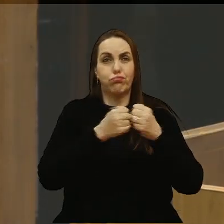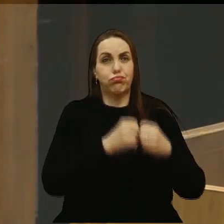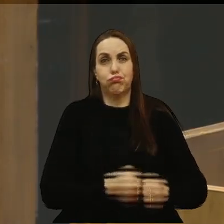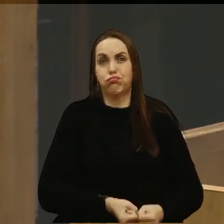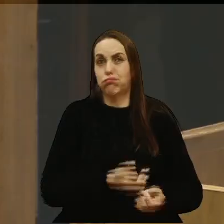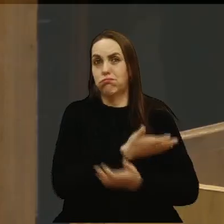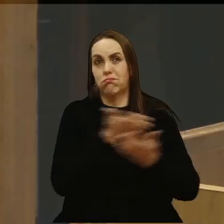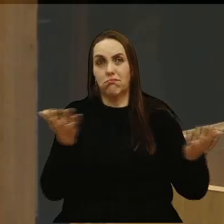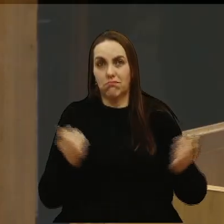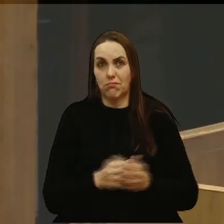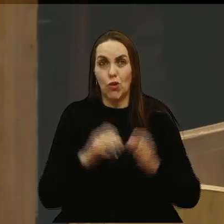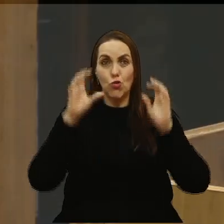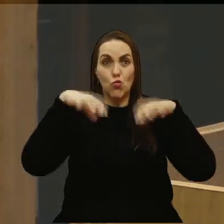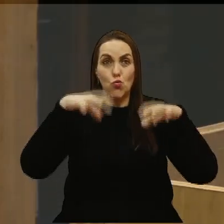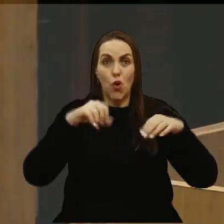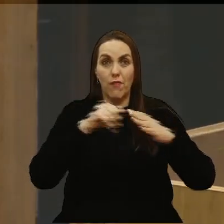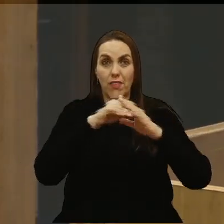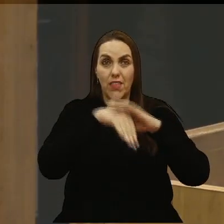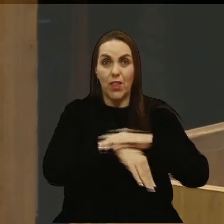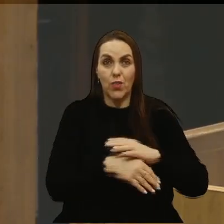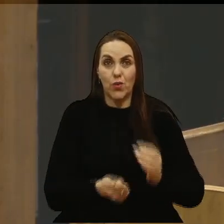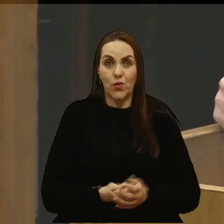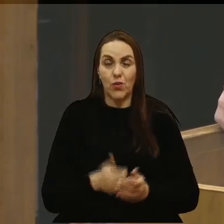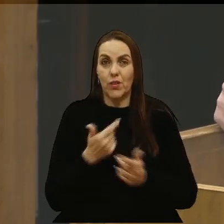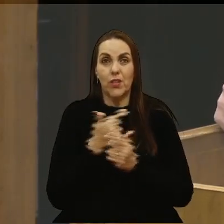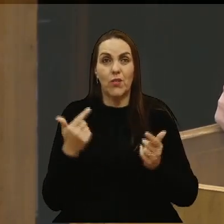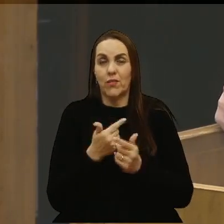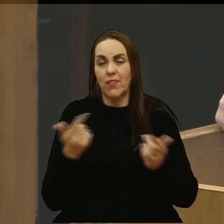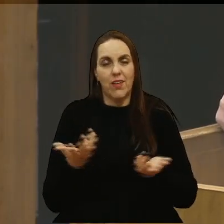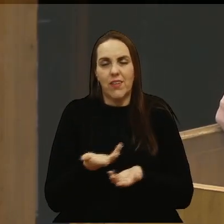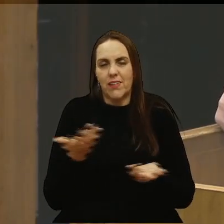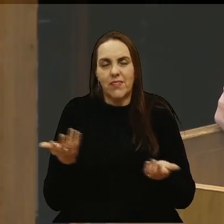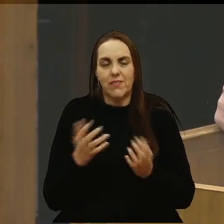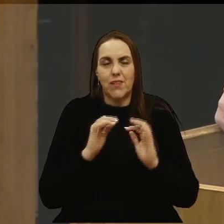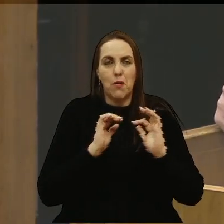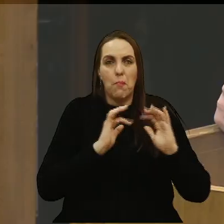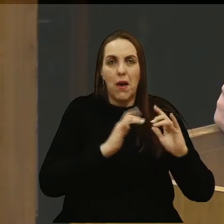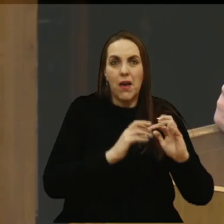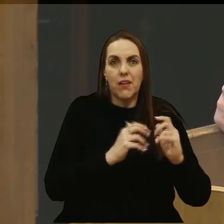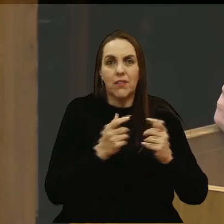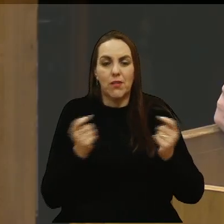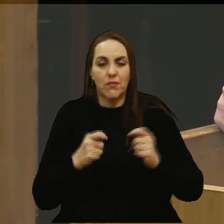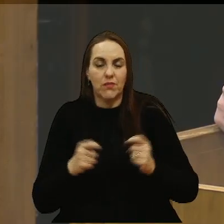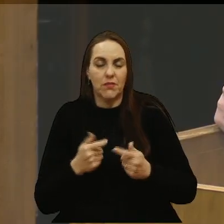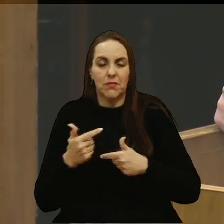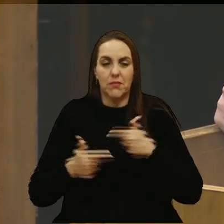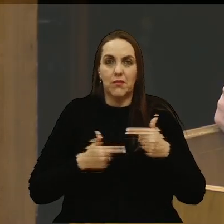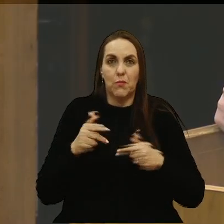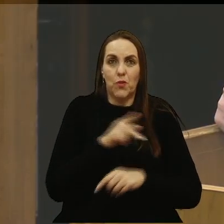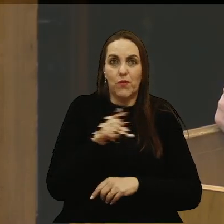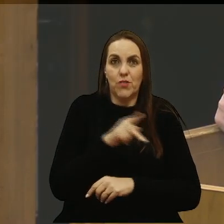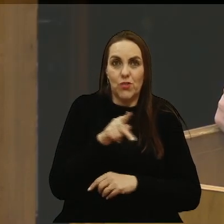despedaçadas. Chove dentro. Não tem equipamento com condições para os professores da aula.